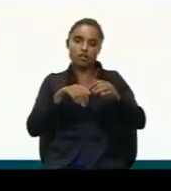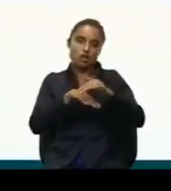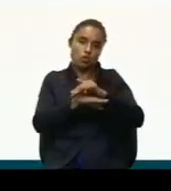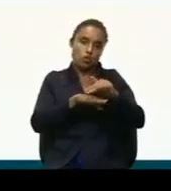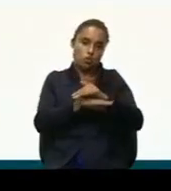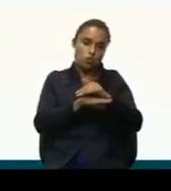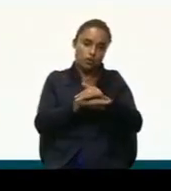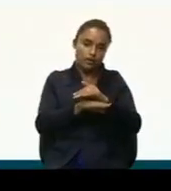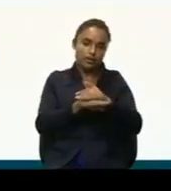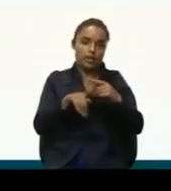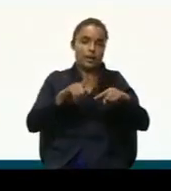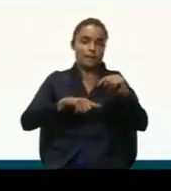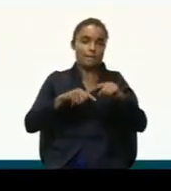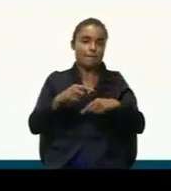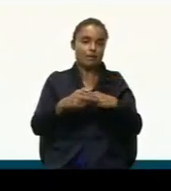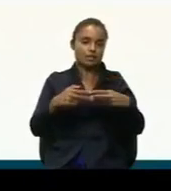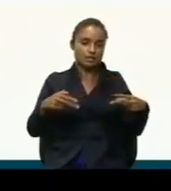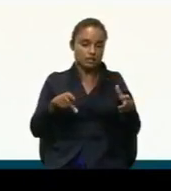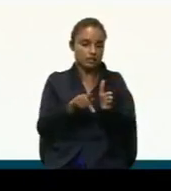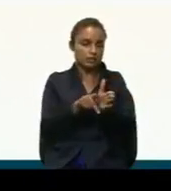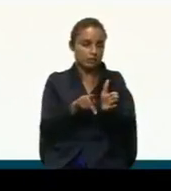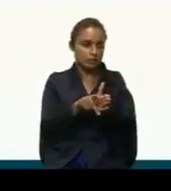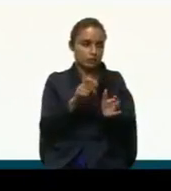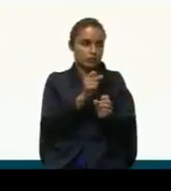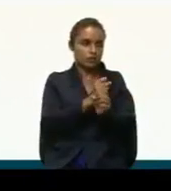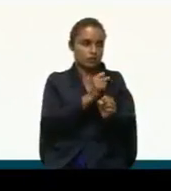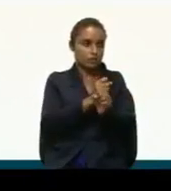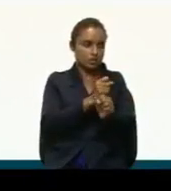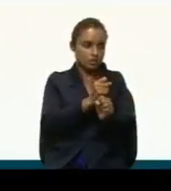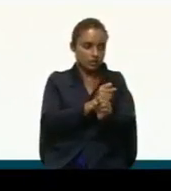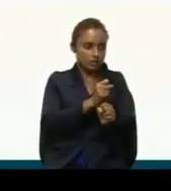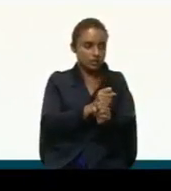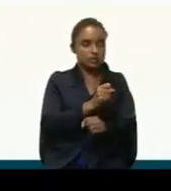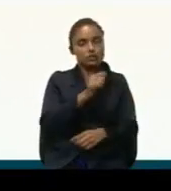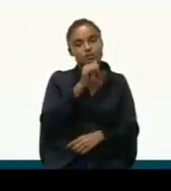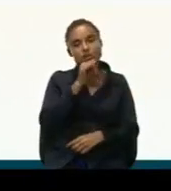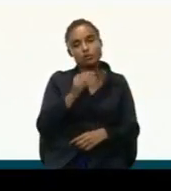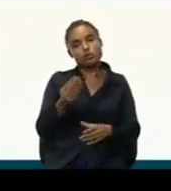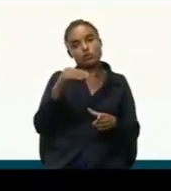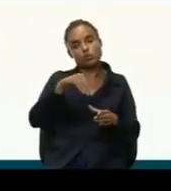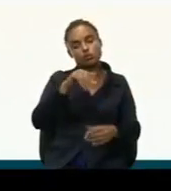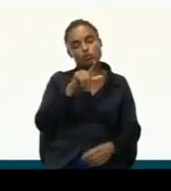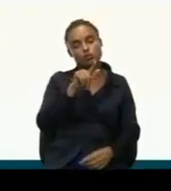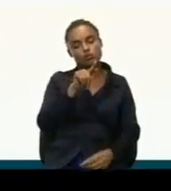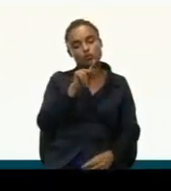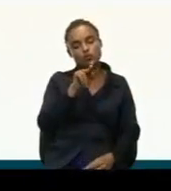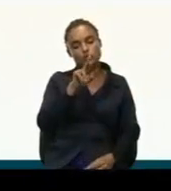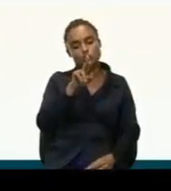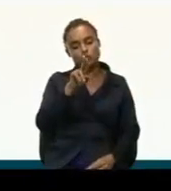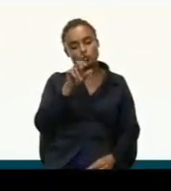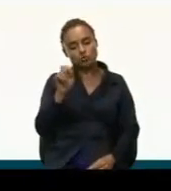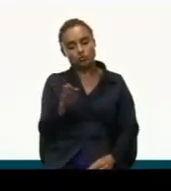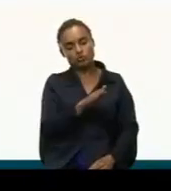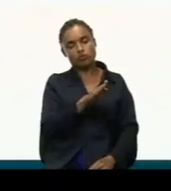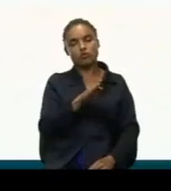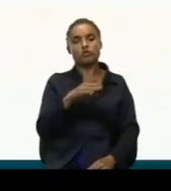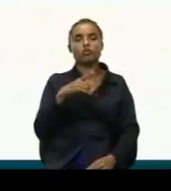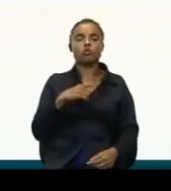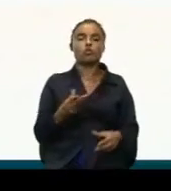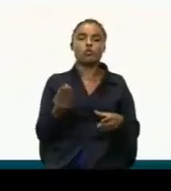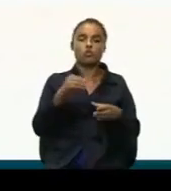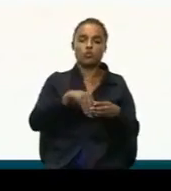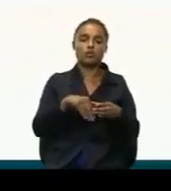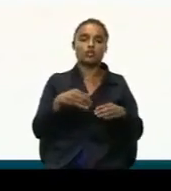Posso colocar uma grua aqui, eu posso colocar a minha bancada de armação de ferragem